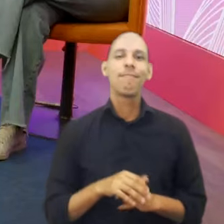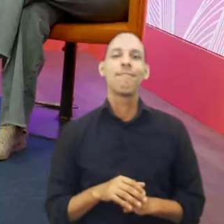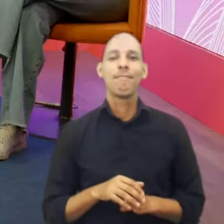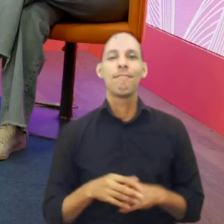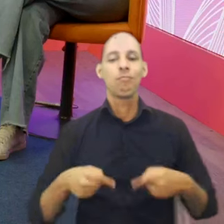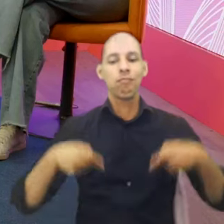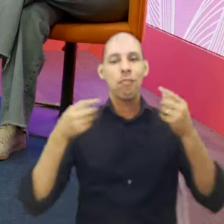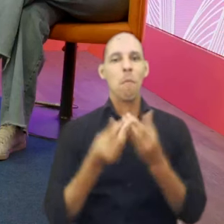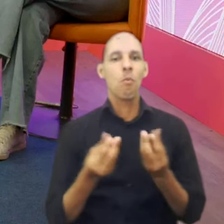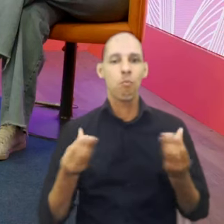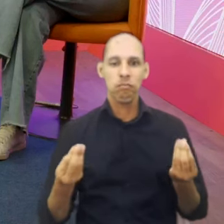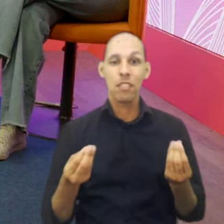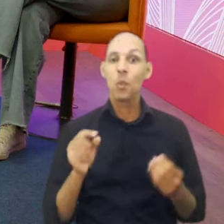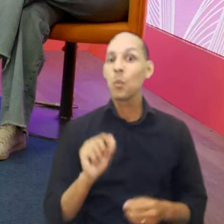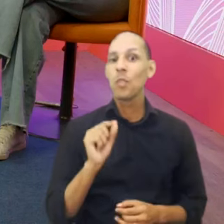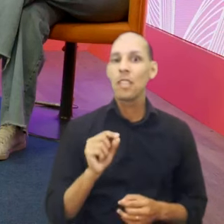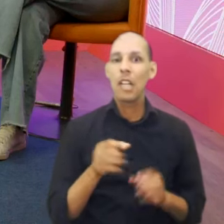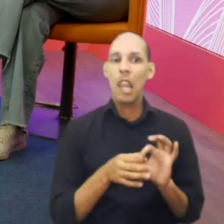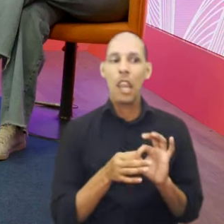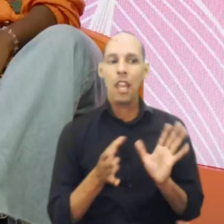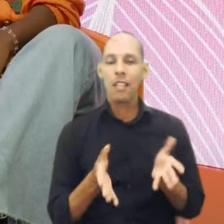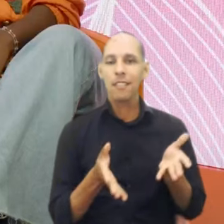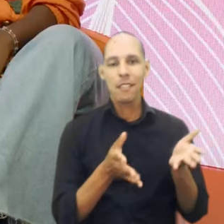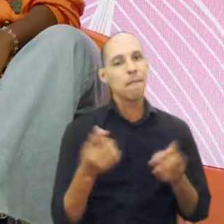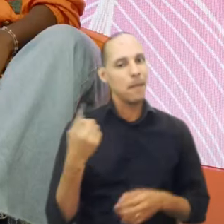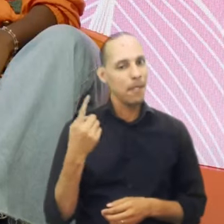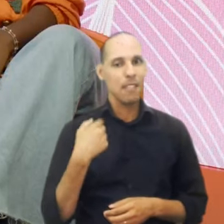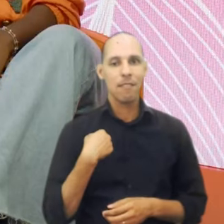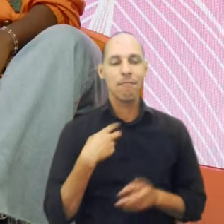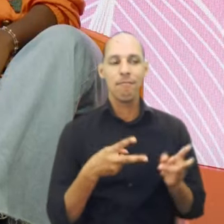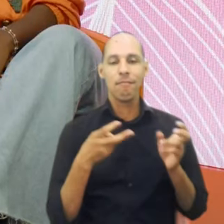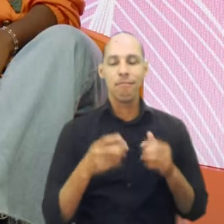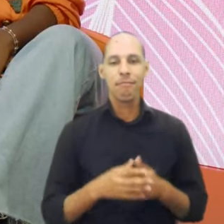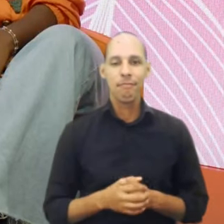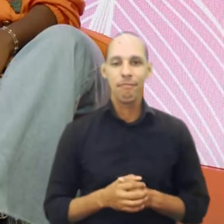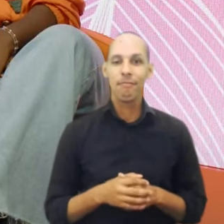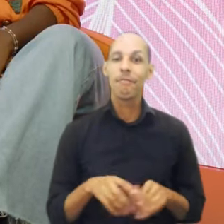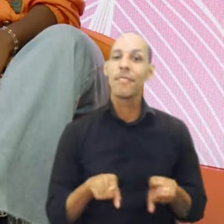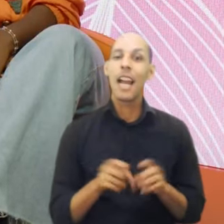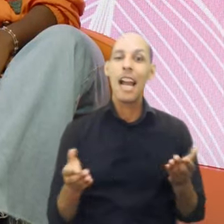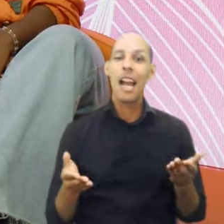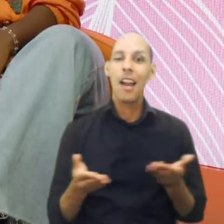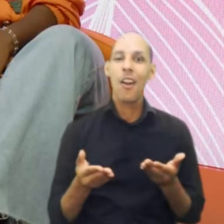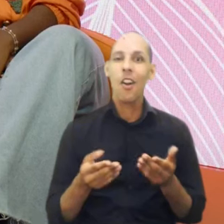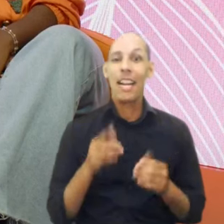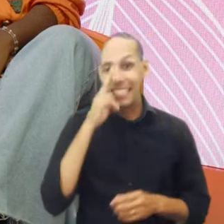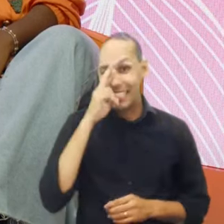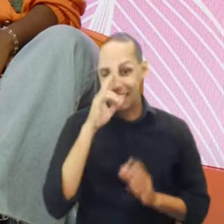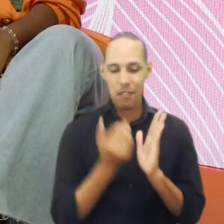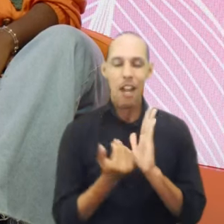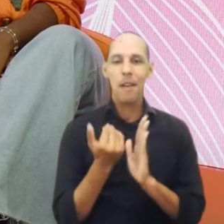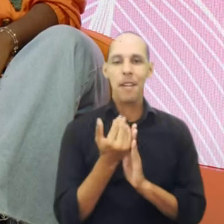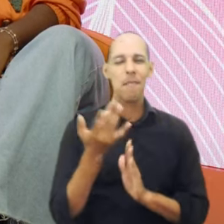Crescer traz muitos desafios, esse desafio do desapego foi o primeiro que eu percebi. E agora os riscos aumentam, né? Então,